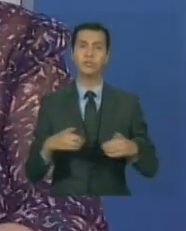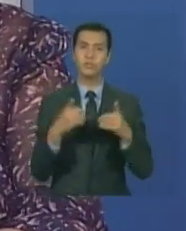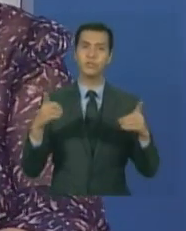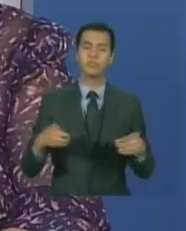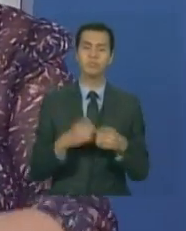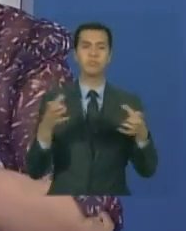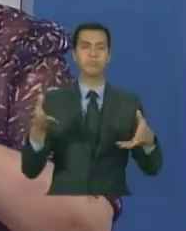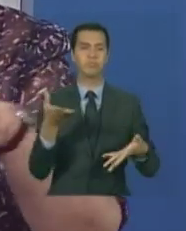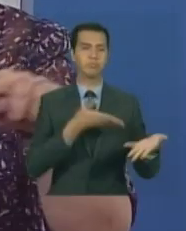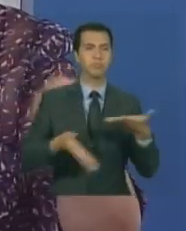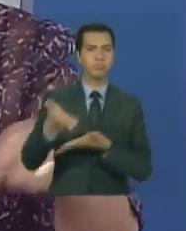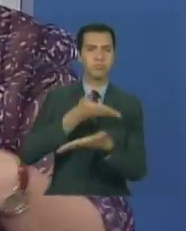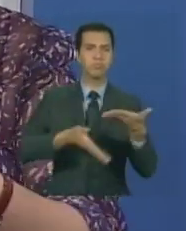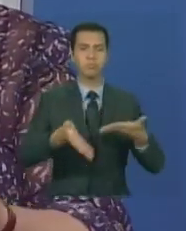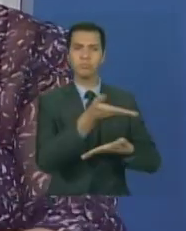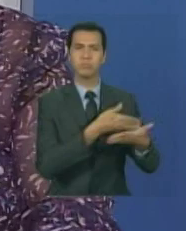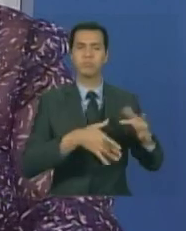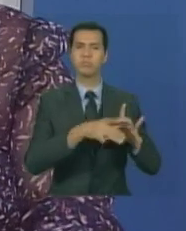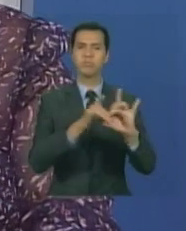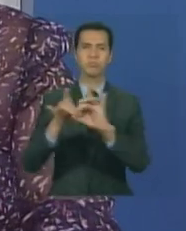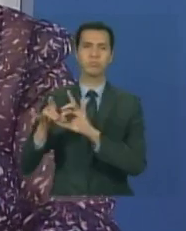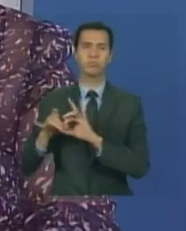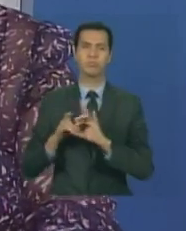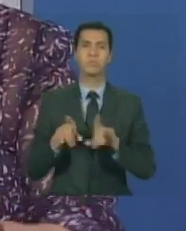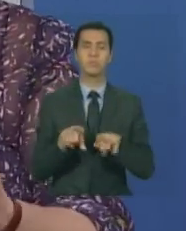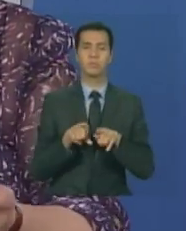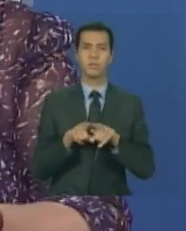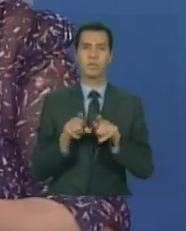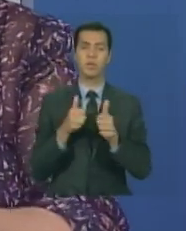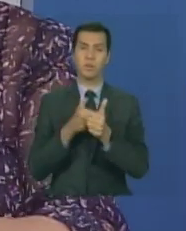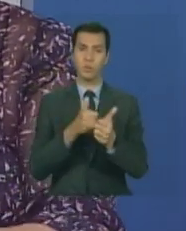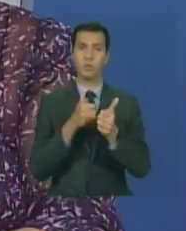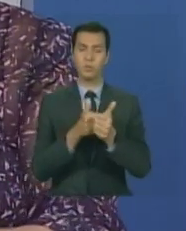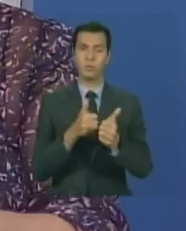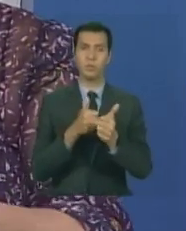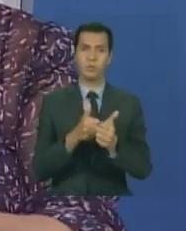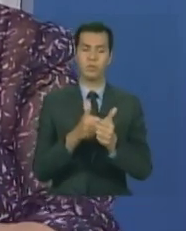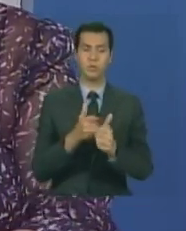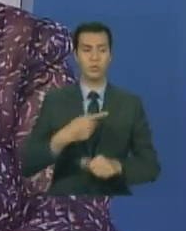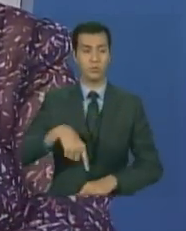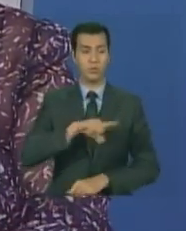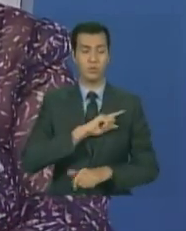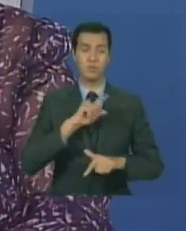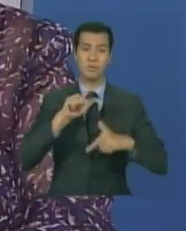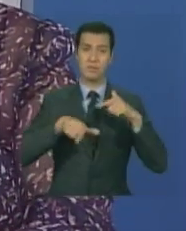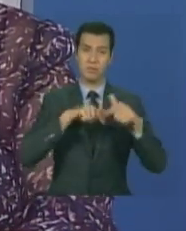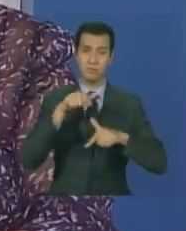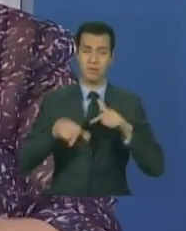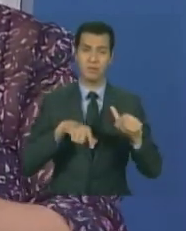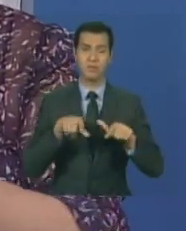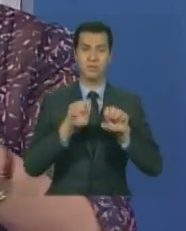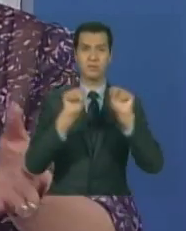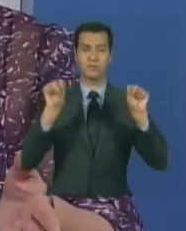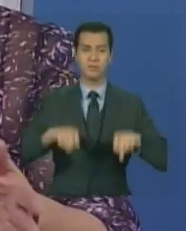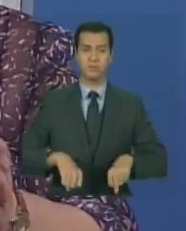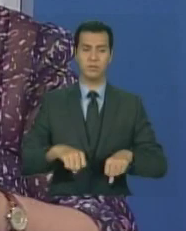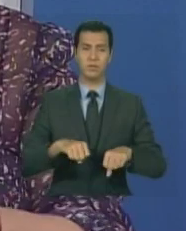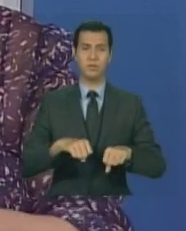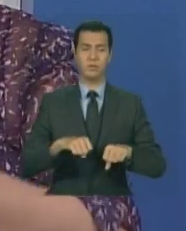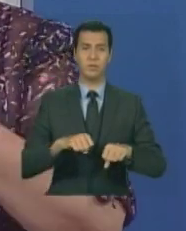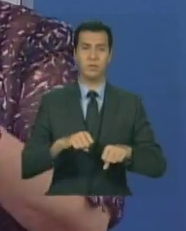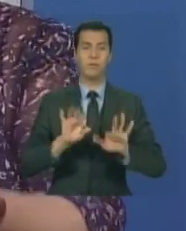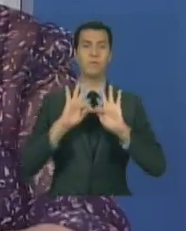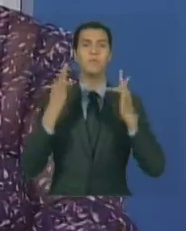da intersetorialidade e do acompanhamento. Né? Nós estamos também trabalhando um sistema, né, de acompanhamento